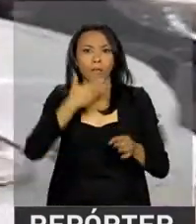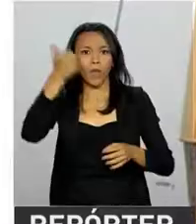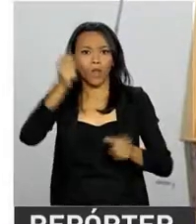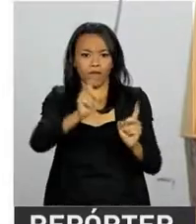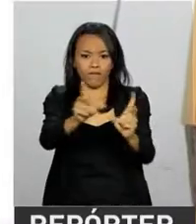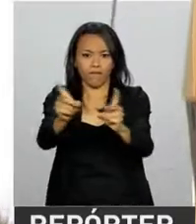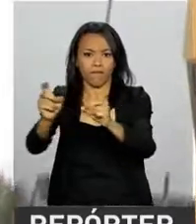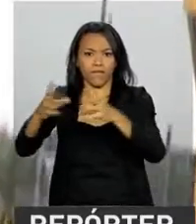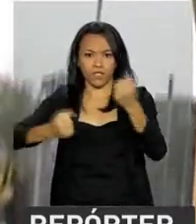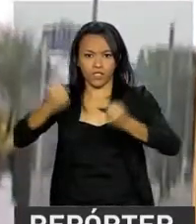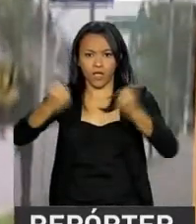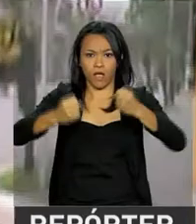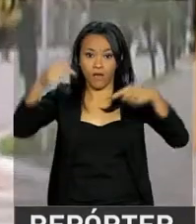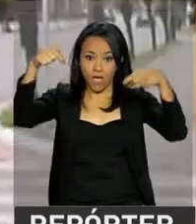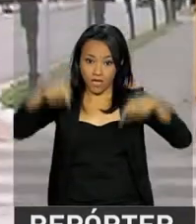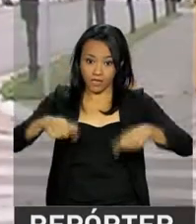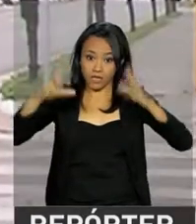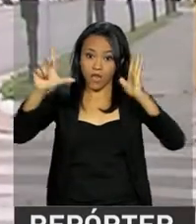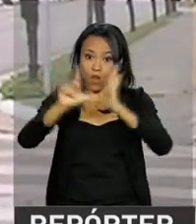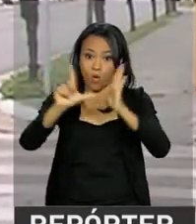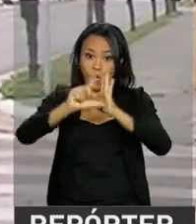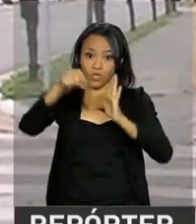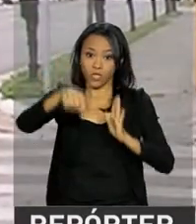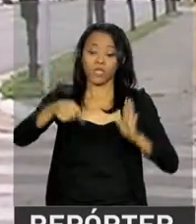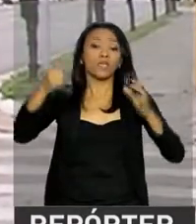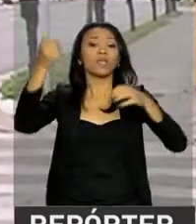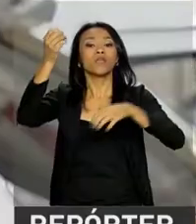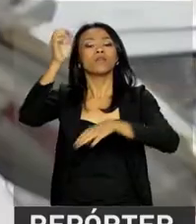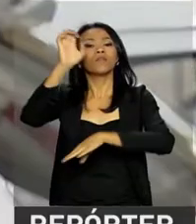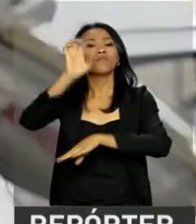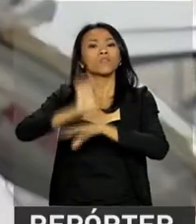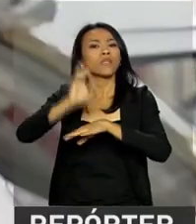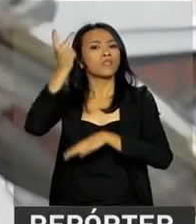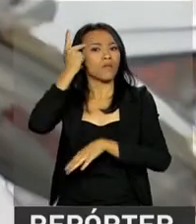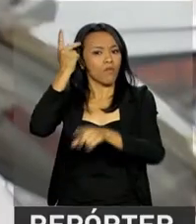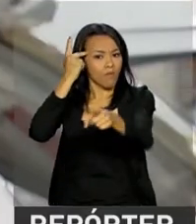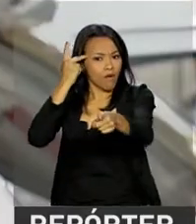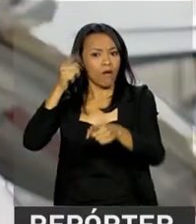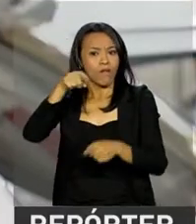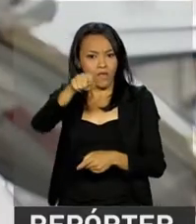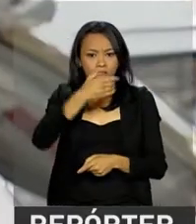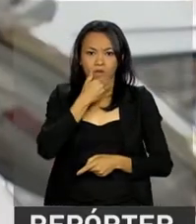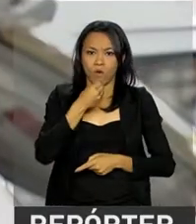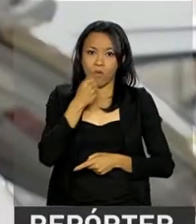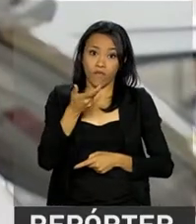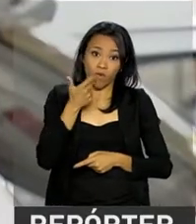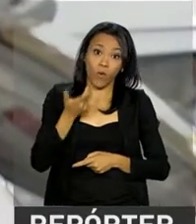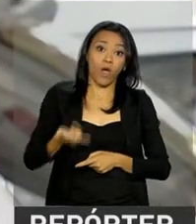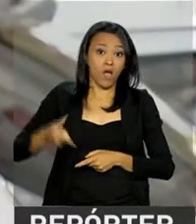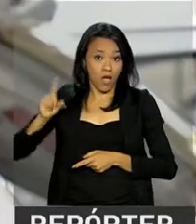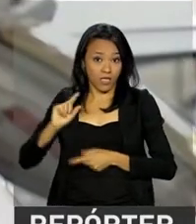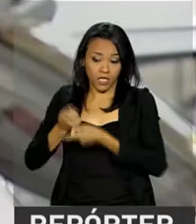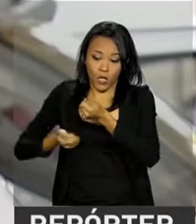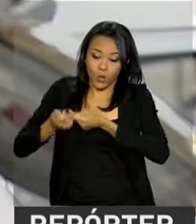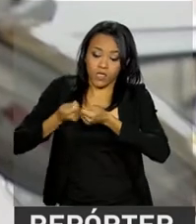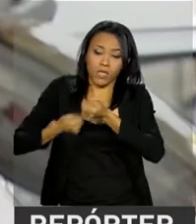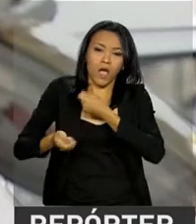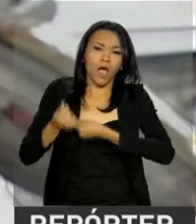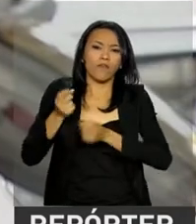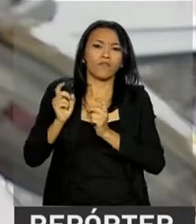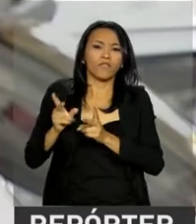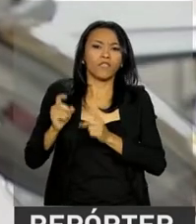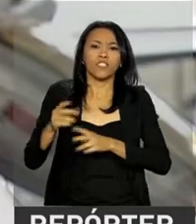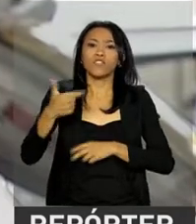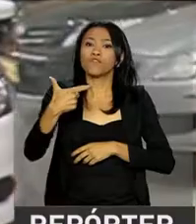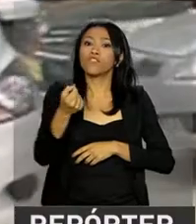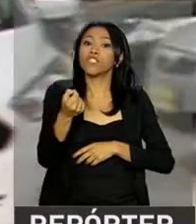Brasil. Esta loja de carros na Zona Sul de São Paulo é um exemplo disso. Segundo o gerente, no ano passado eram negociados 20 carros zero